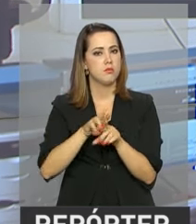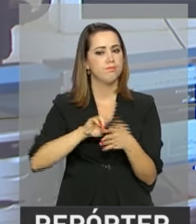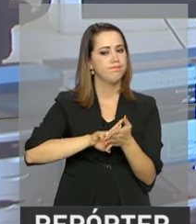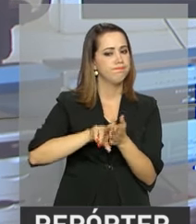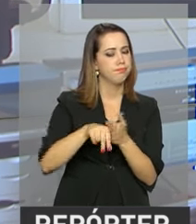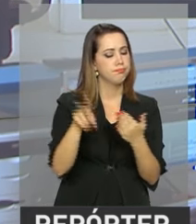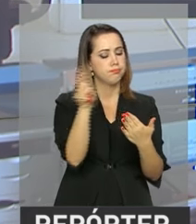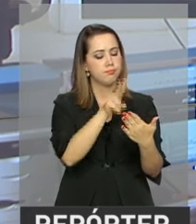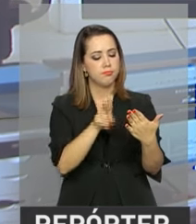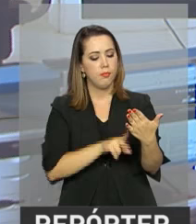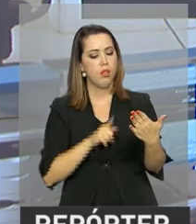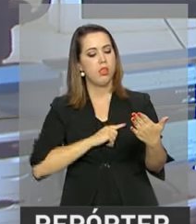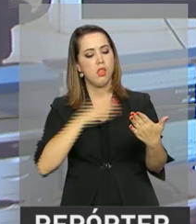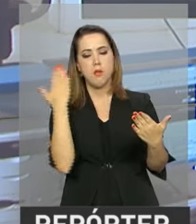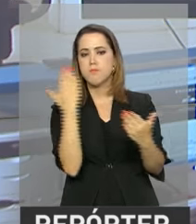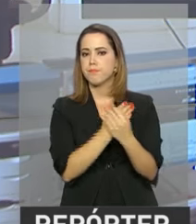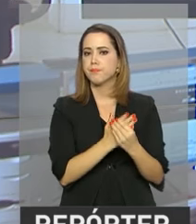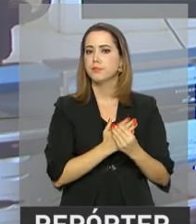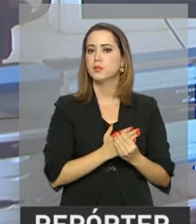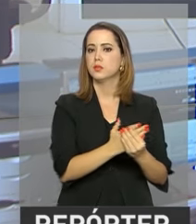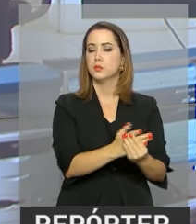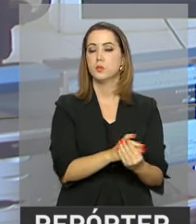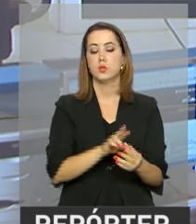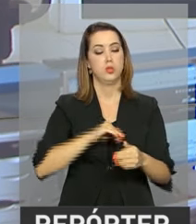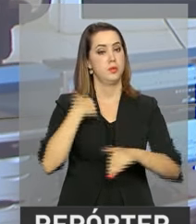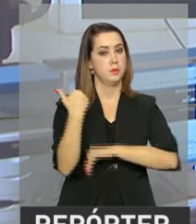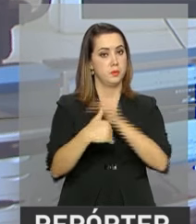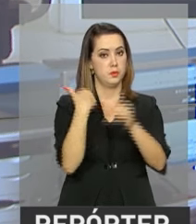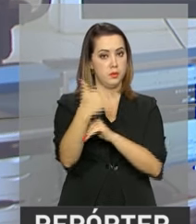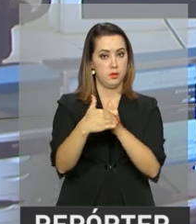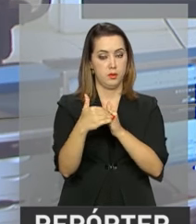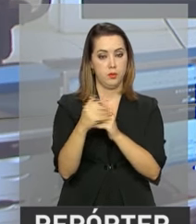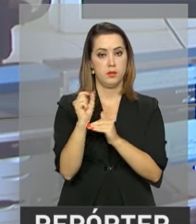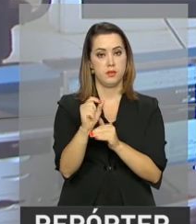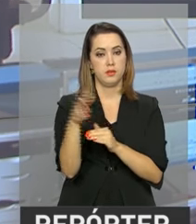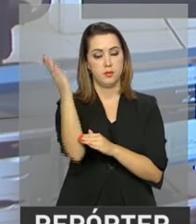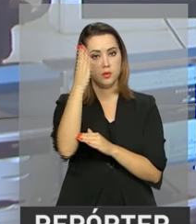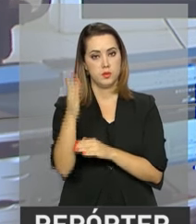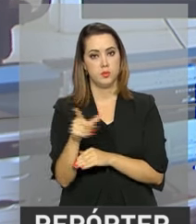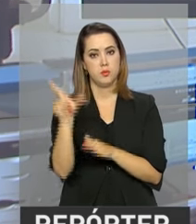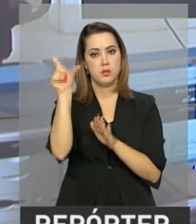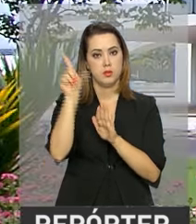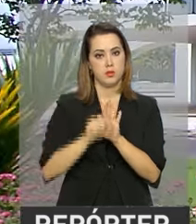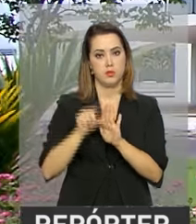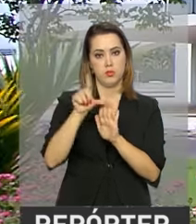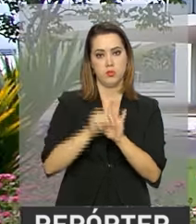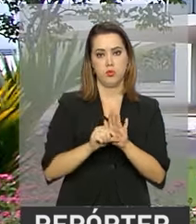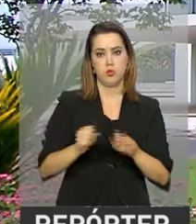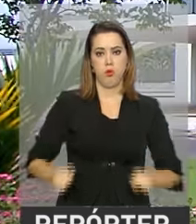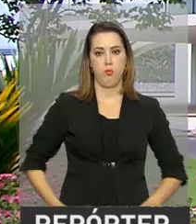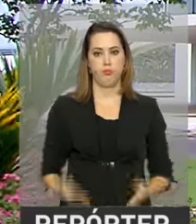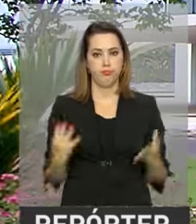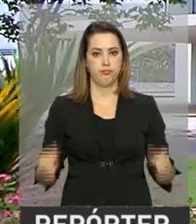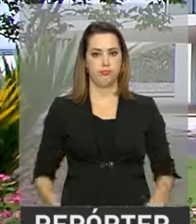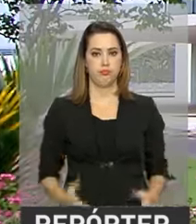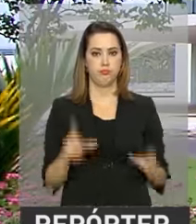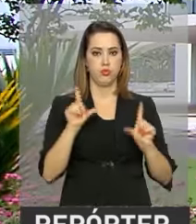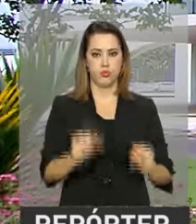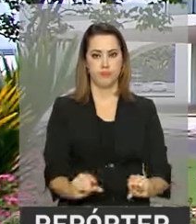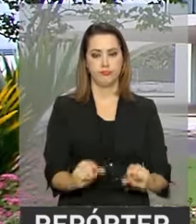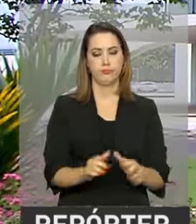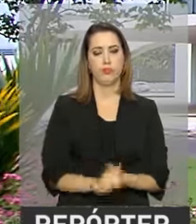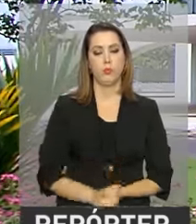analisar. São projetos do governo para acelerar o crescimento do país e reduzir os gastos públicos. O governo